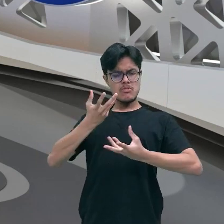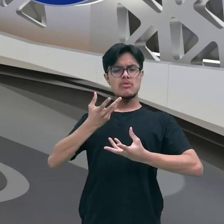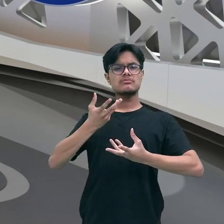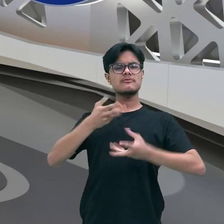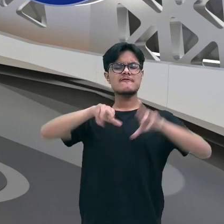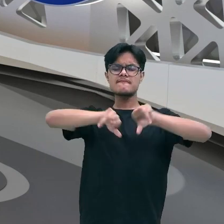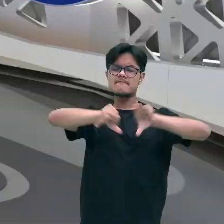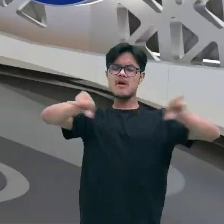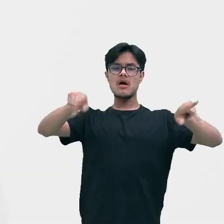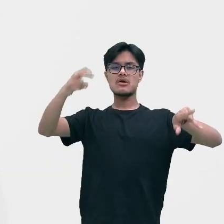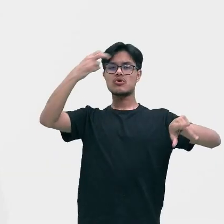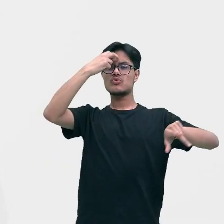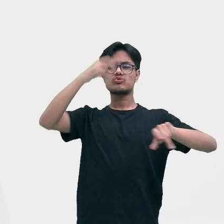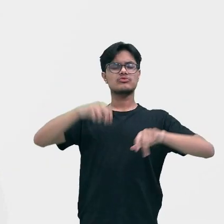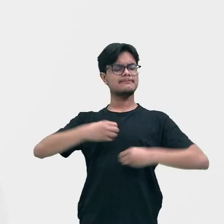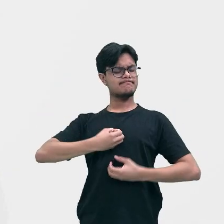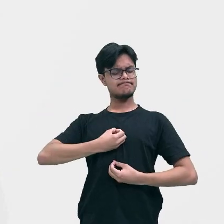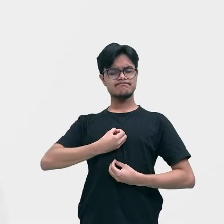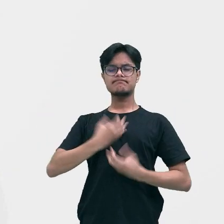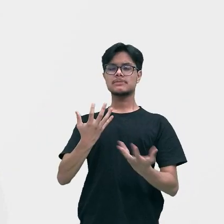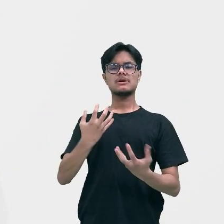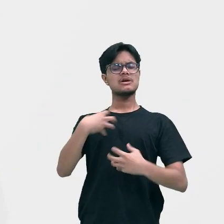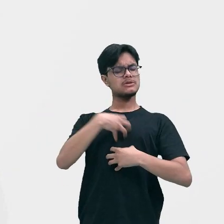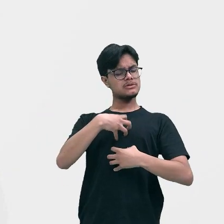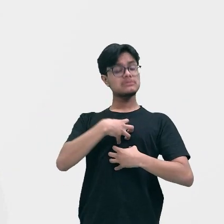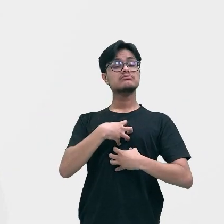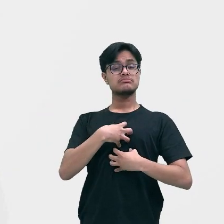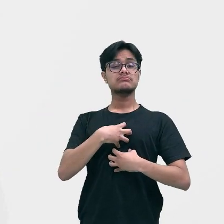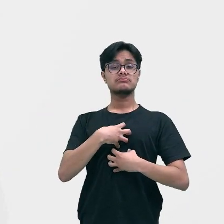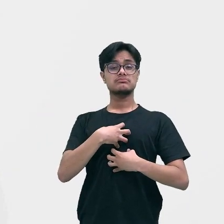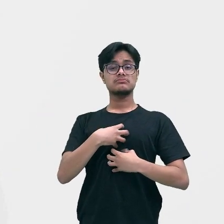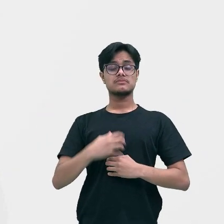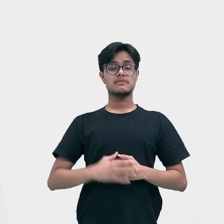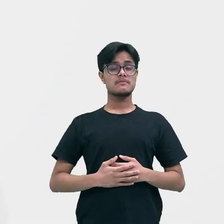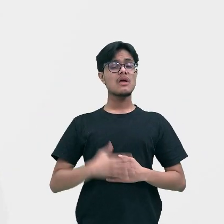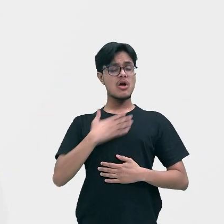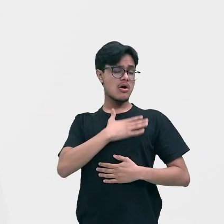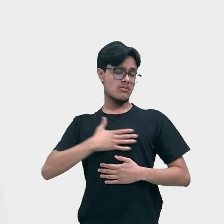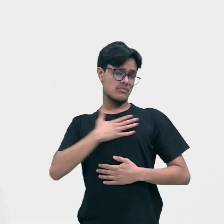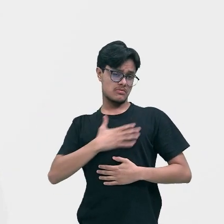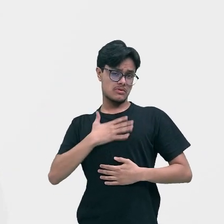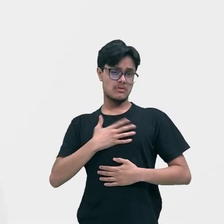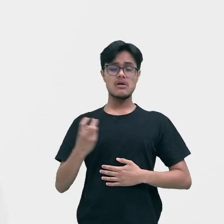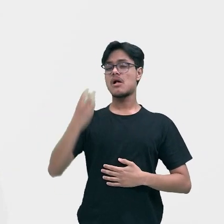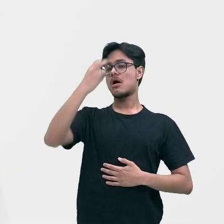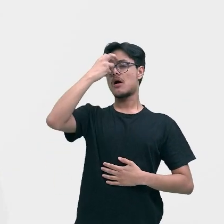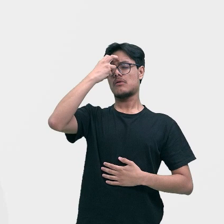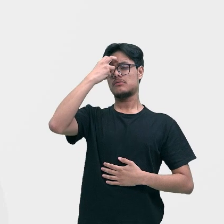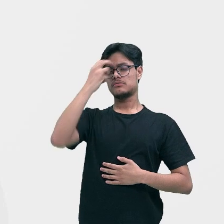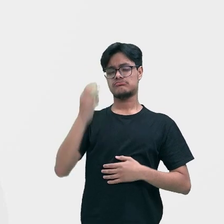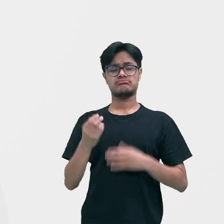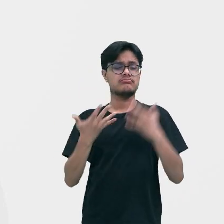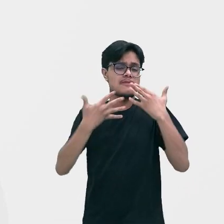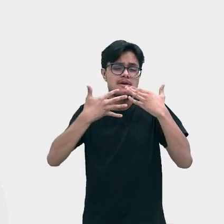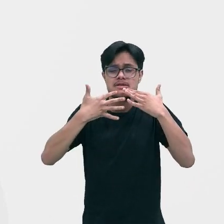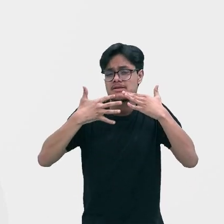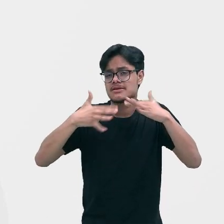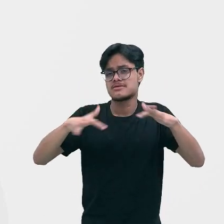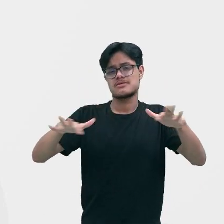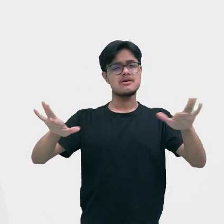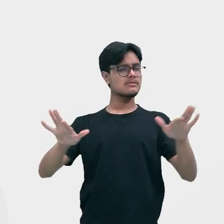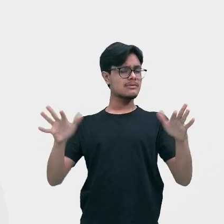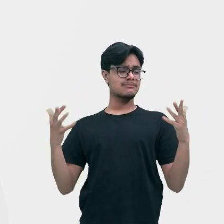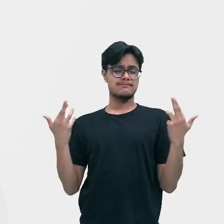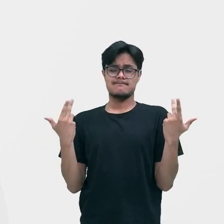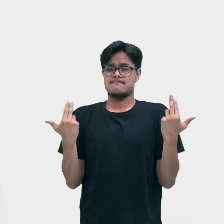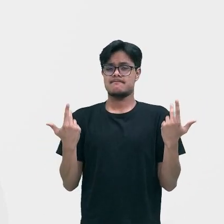diferentes formas de identificar-se com a sua cultura. E né? elas se sentem confortáveis com isso, porque